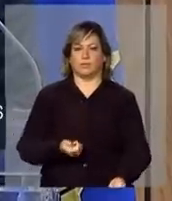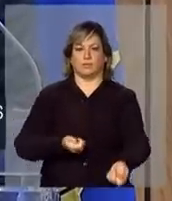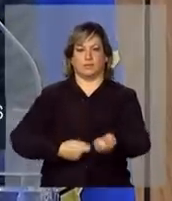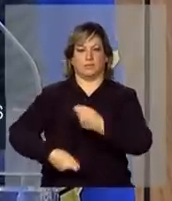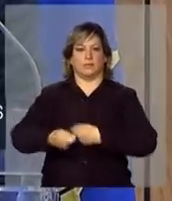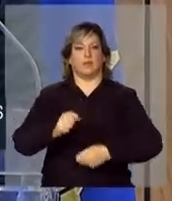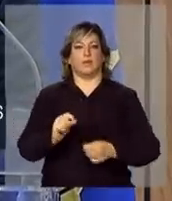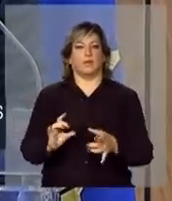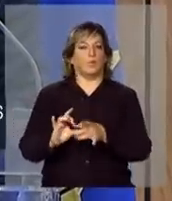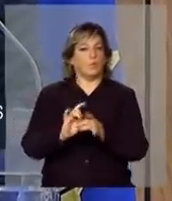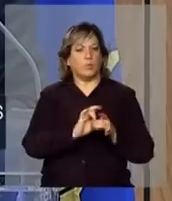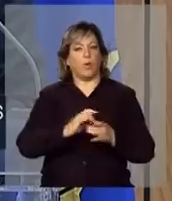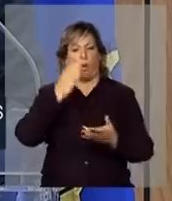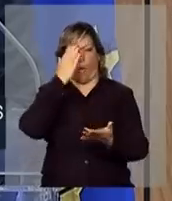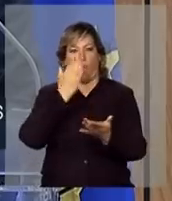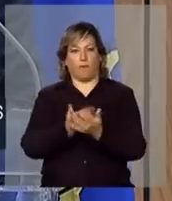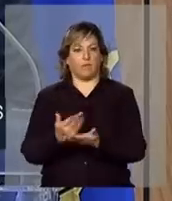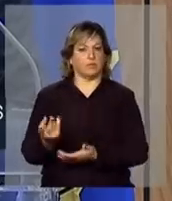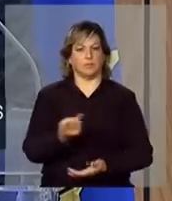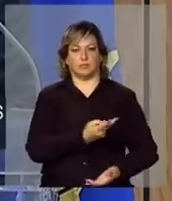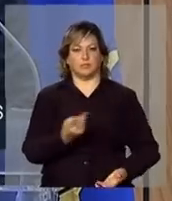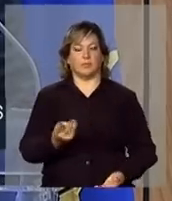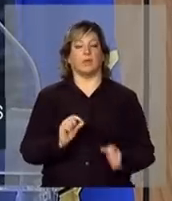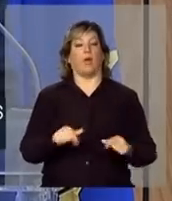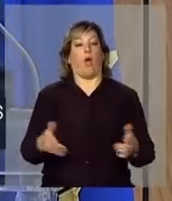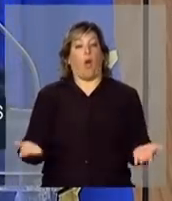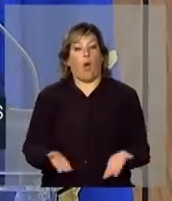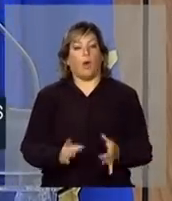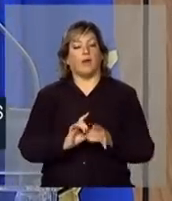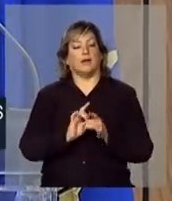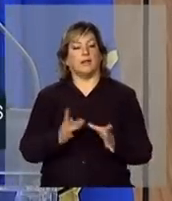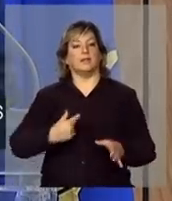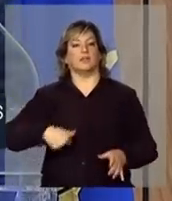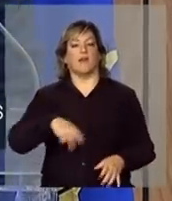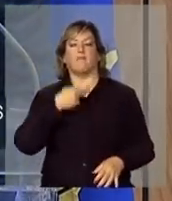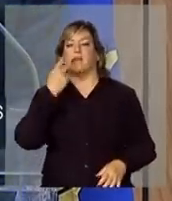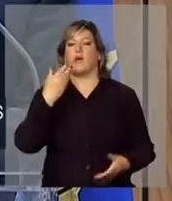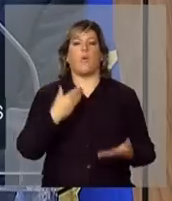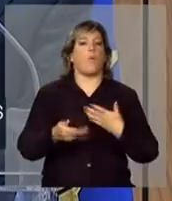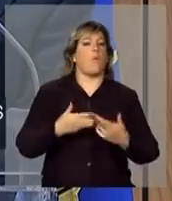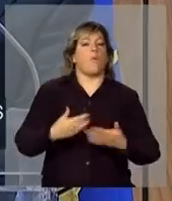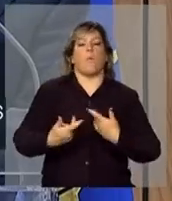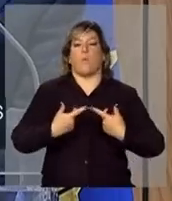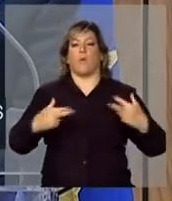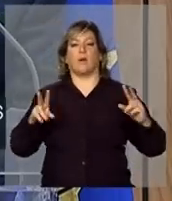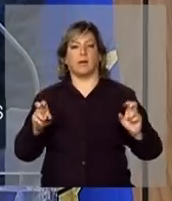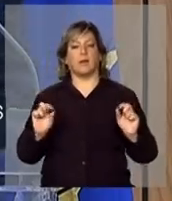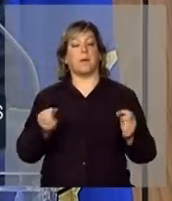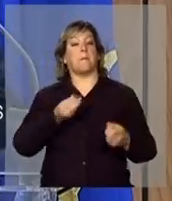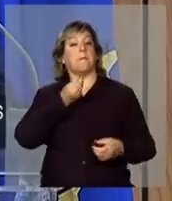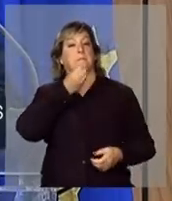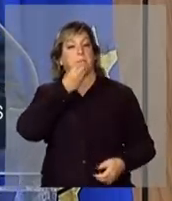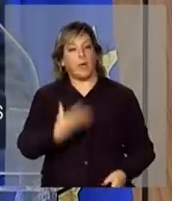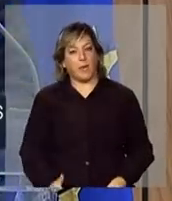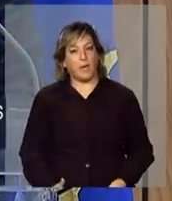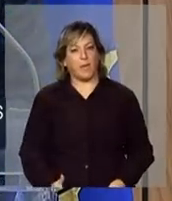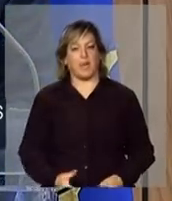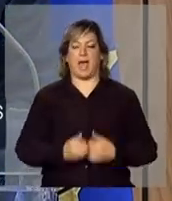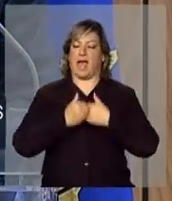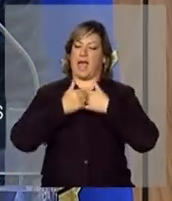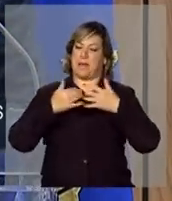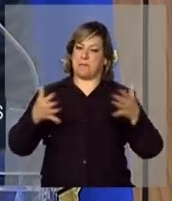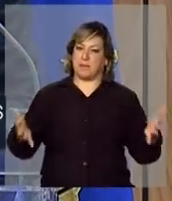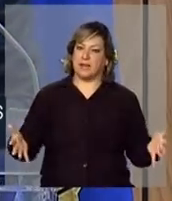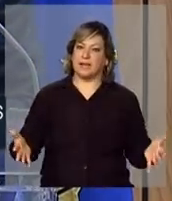mútua que hoje nos permite abordar questões, todas as questões, de maneira muito construtiva, muito